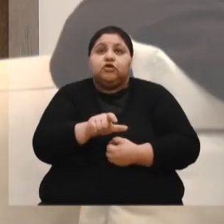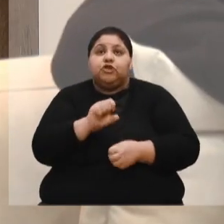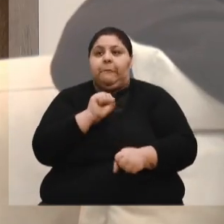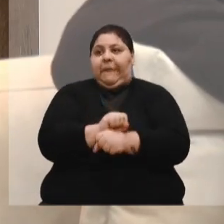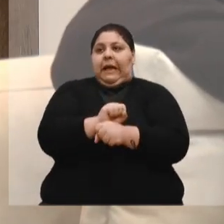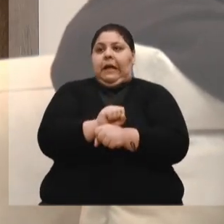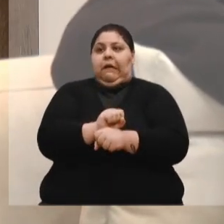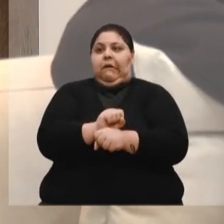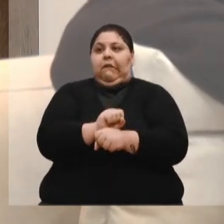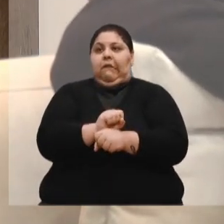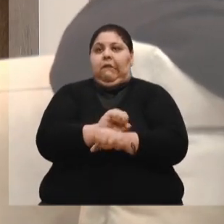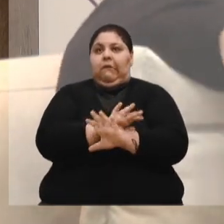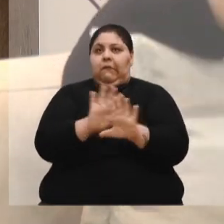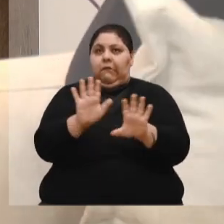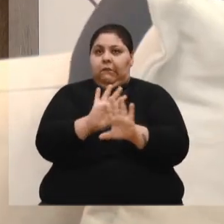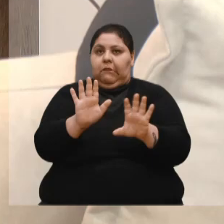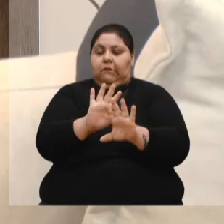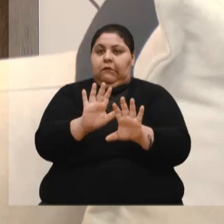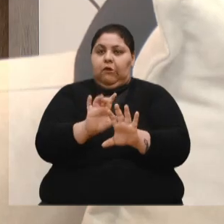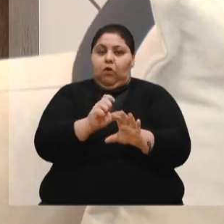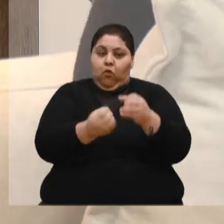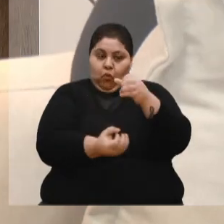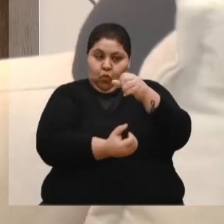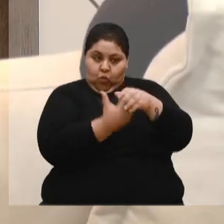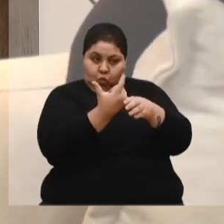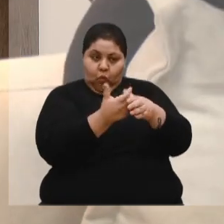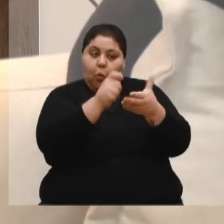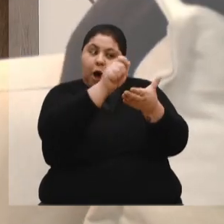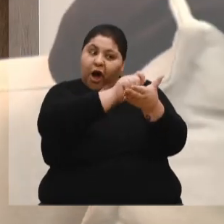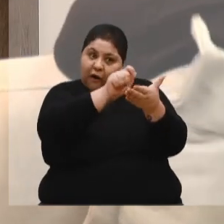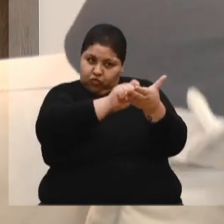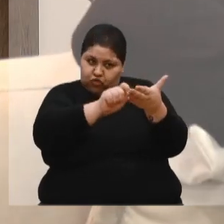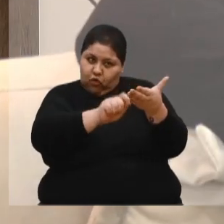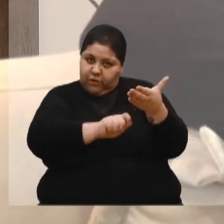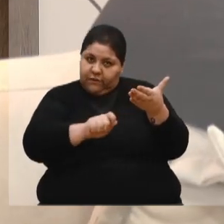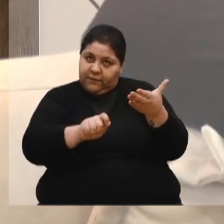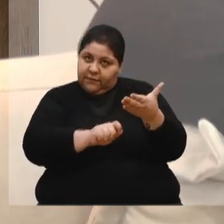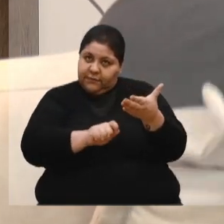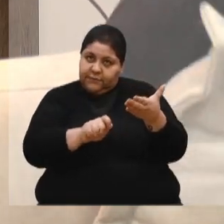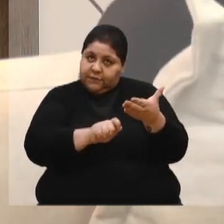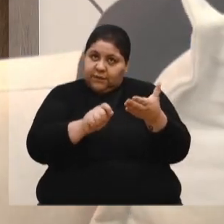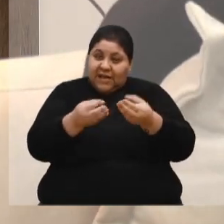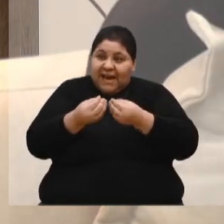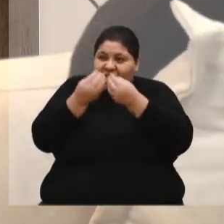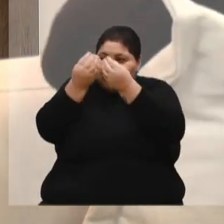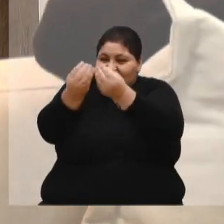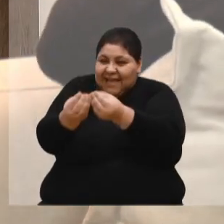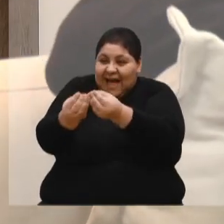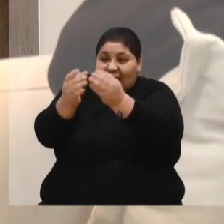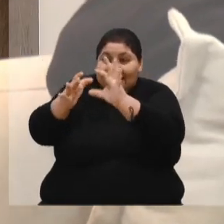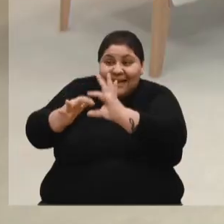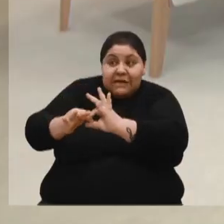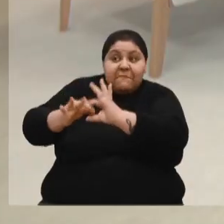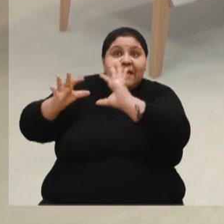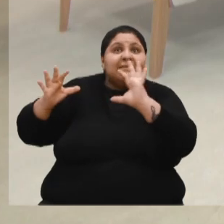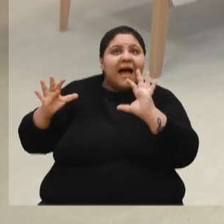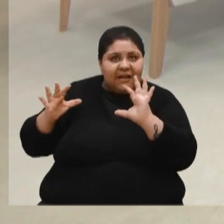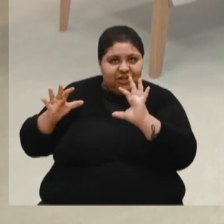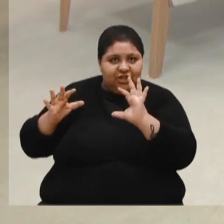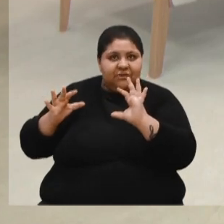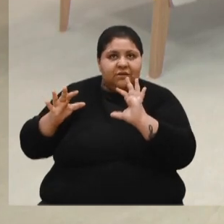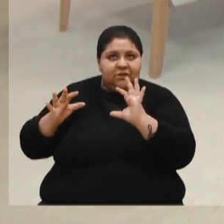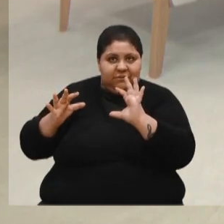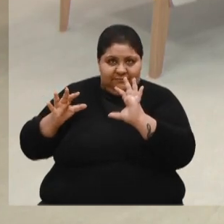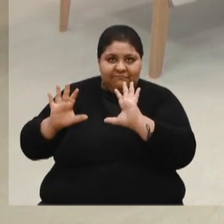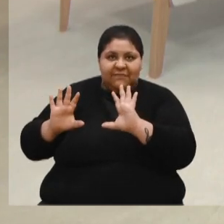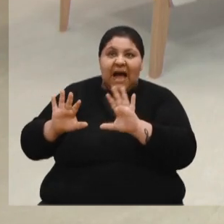engessar. Né? Ou seja, o autor, né, do projeto em si, né, te coloca num caminho, às vezes, de,